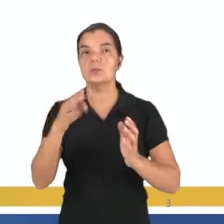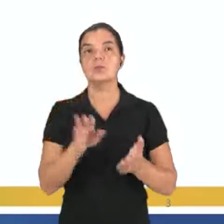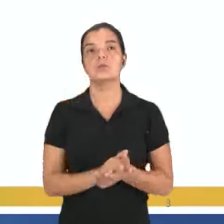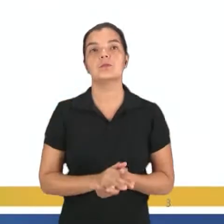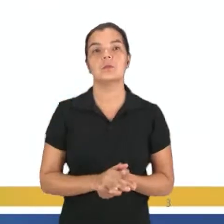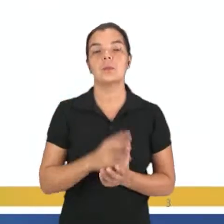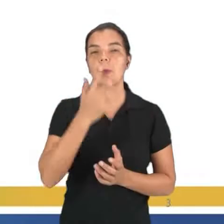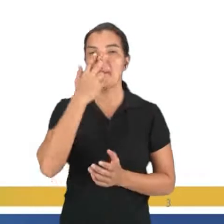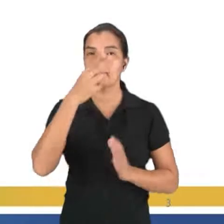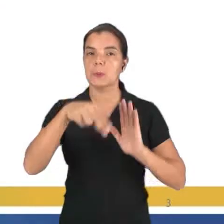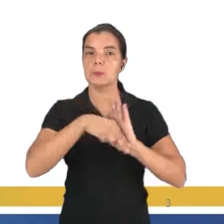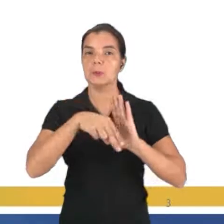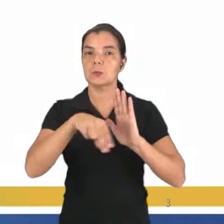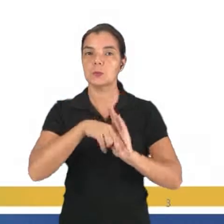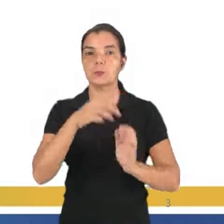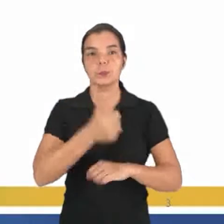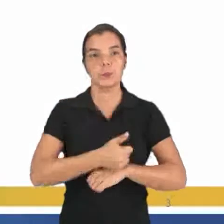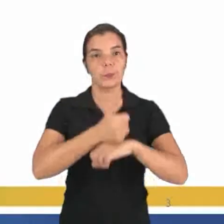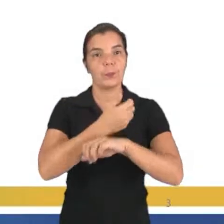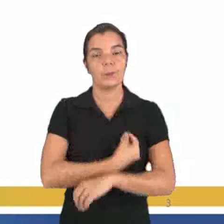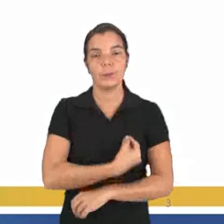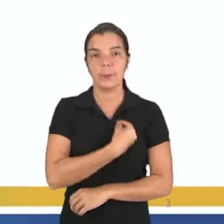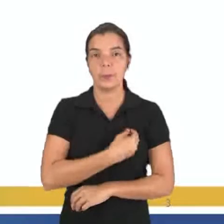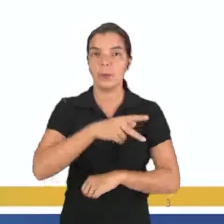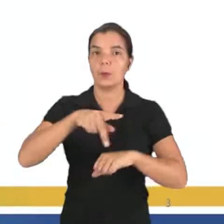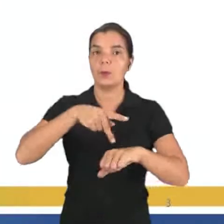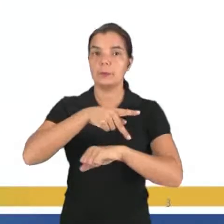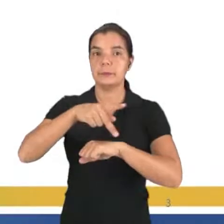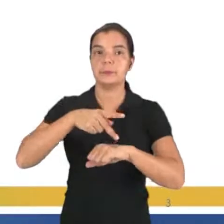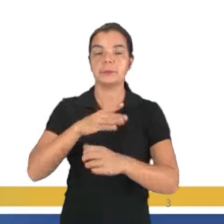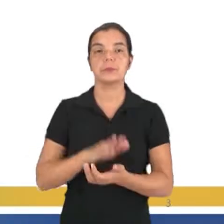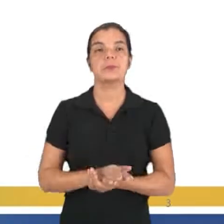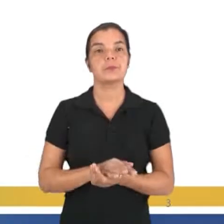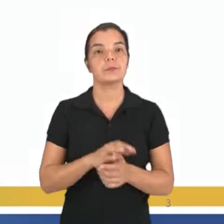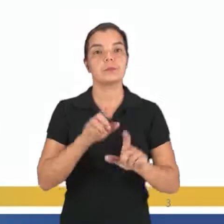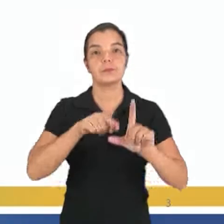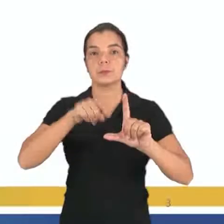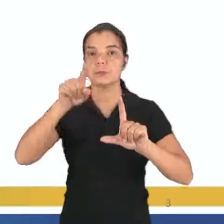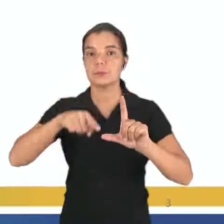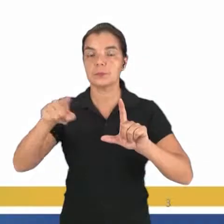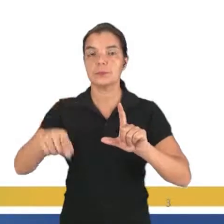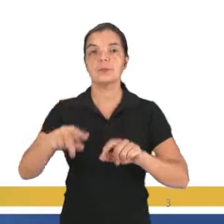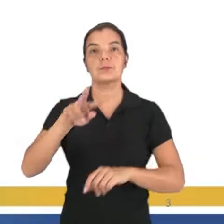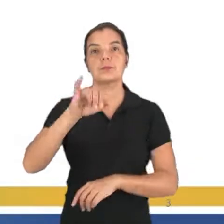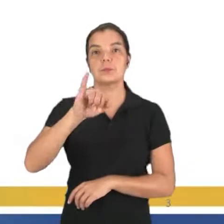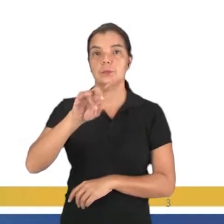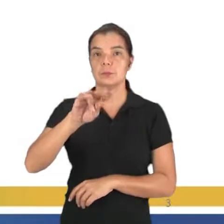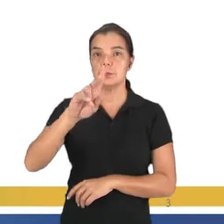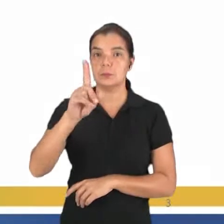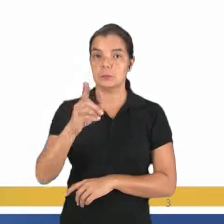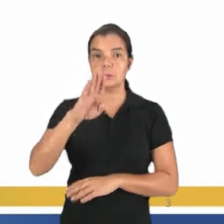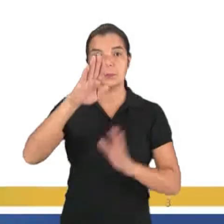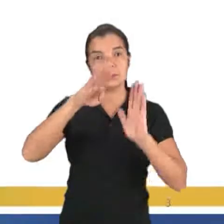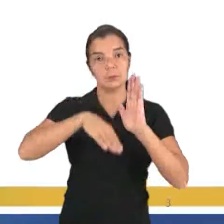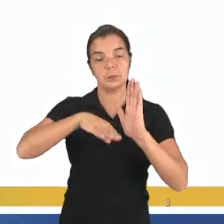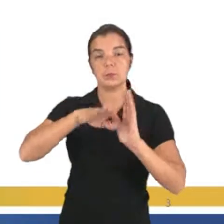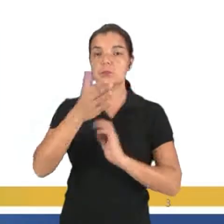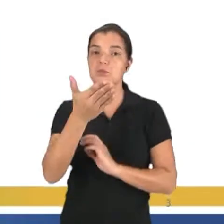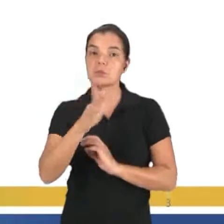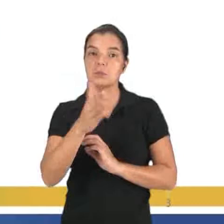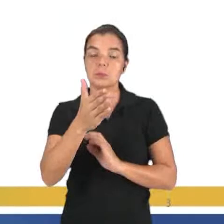de nota da qualidade de vida das nações, dos países, varia de IDH baixo, médio